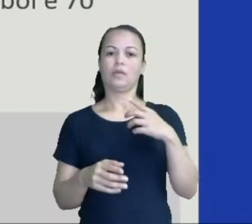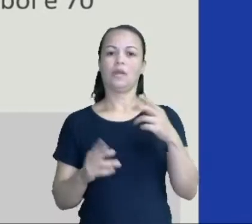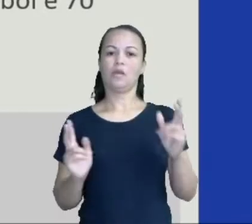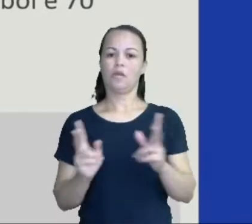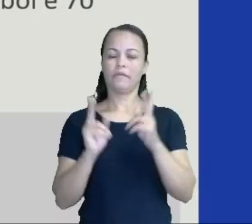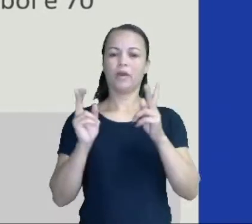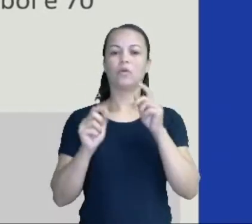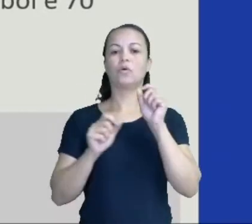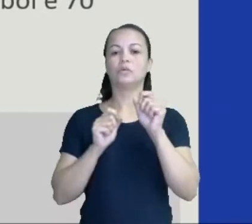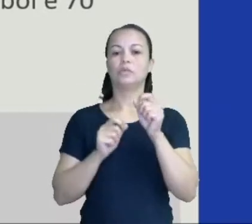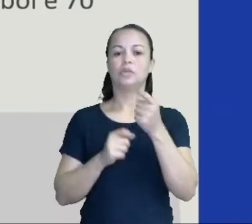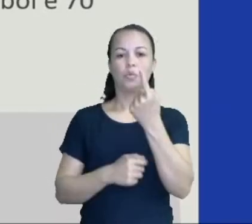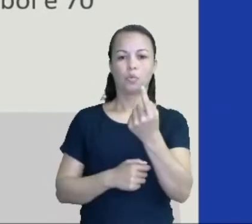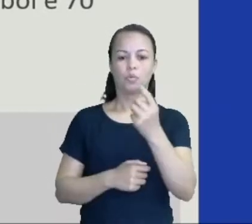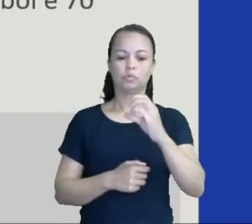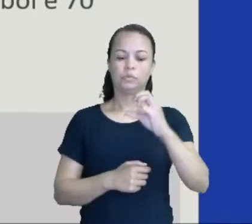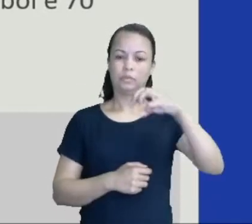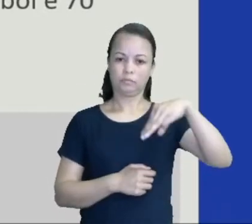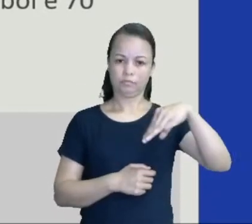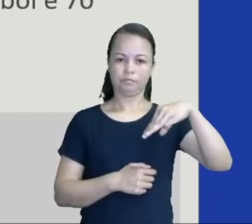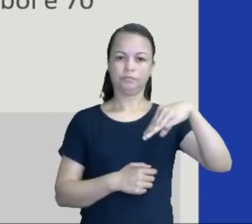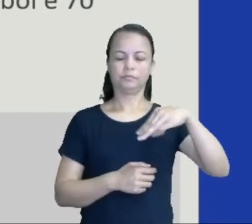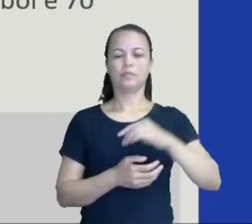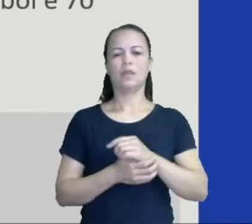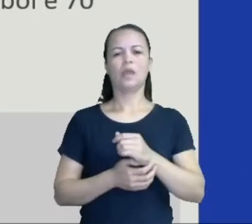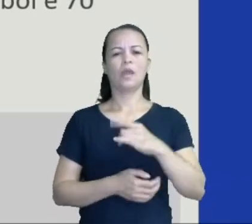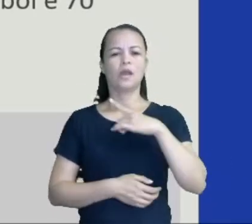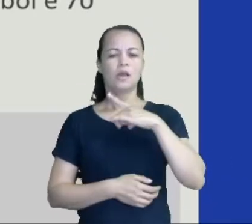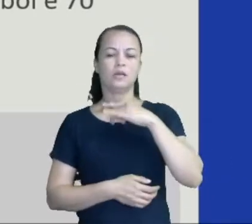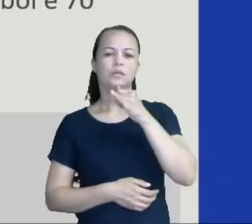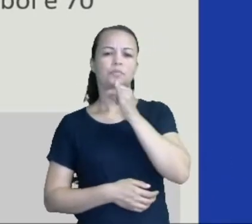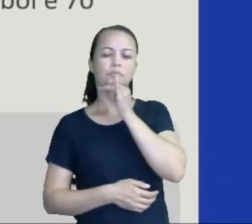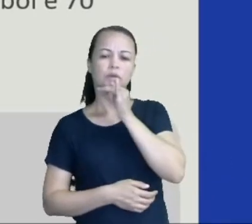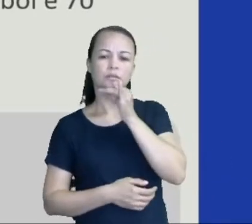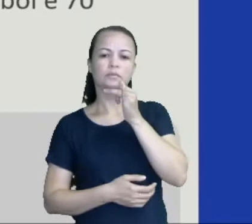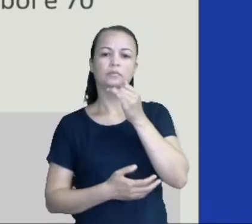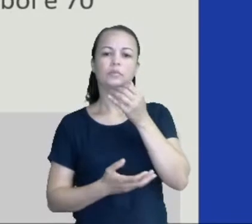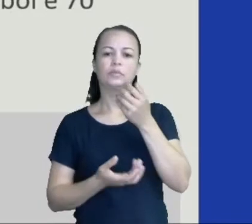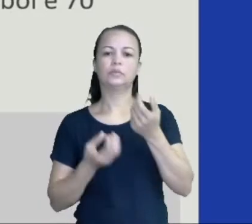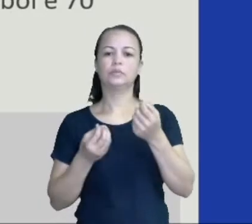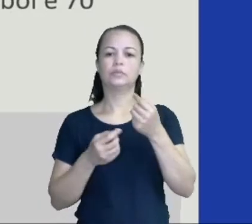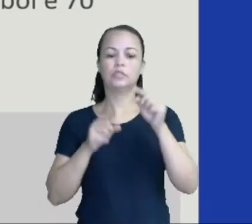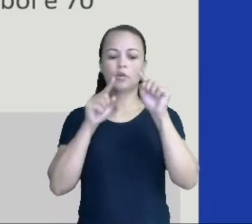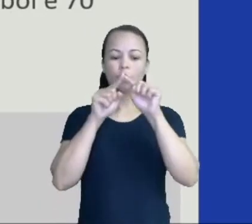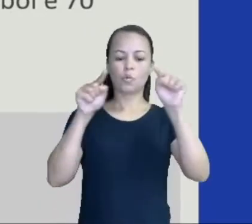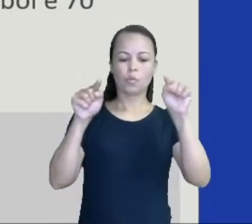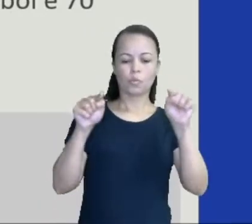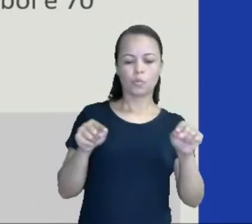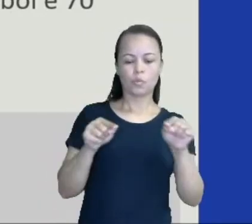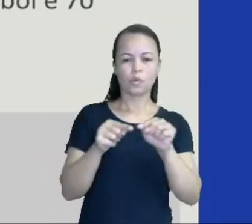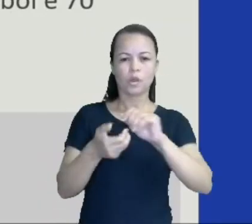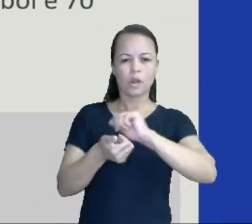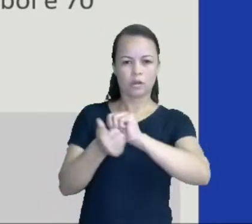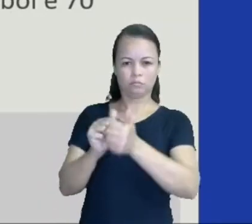1 centímetro. Temos aí um exemplo de um campo de